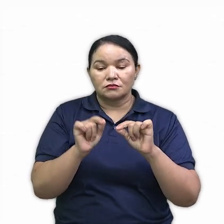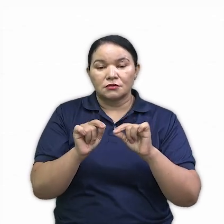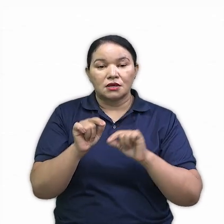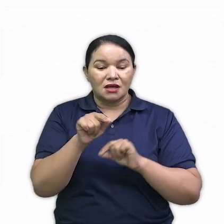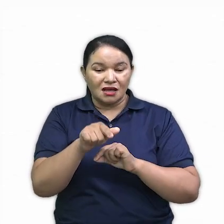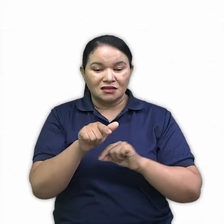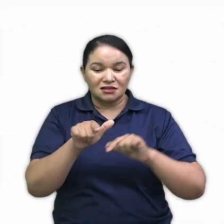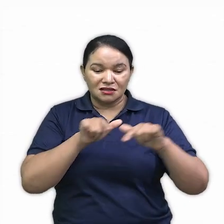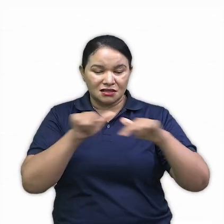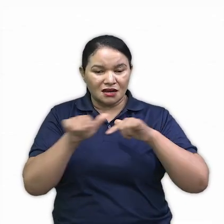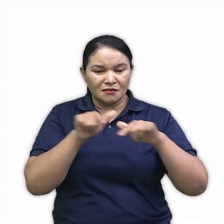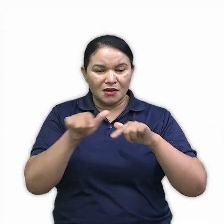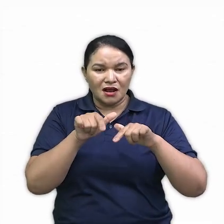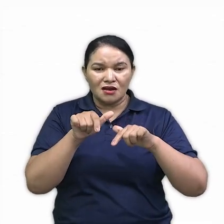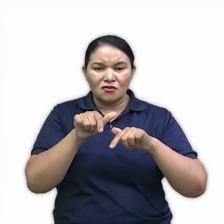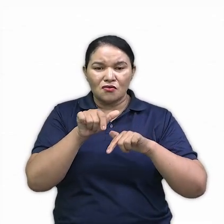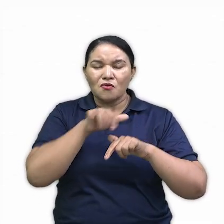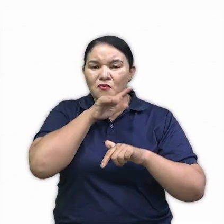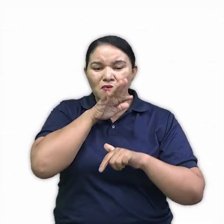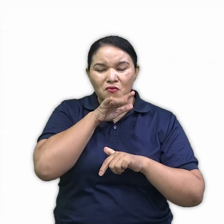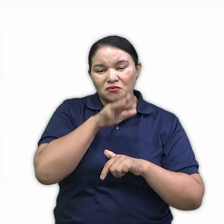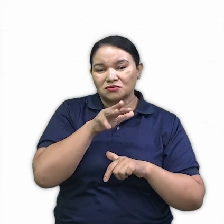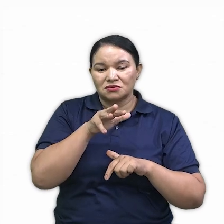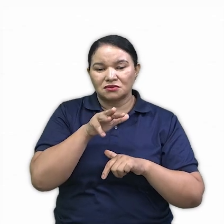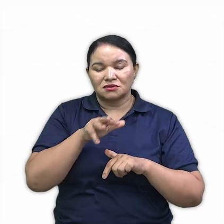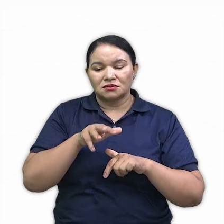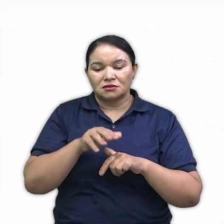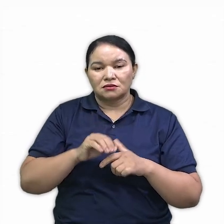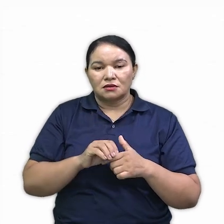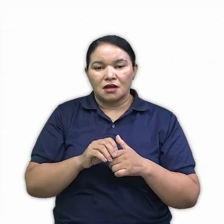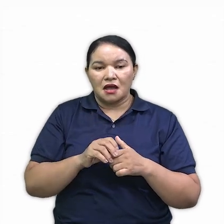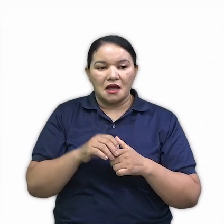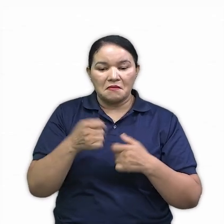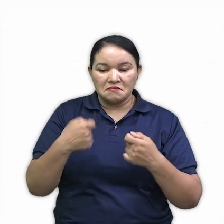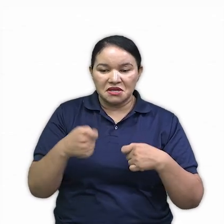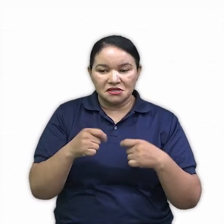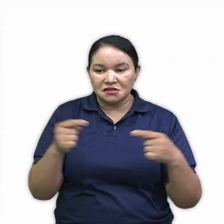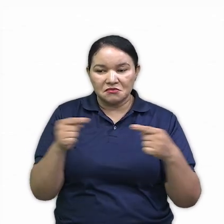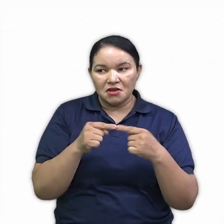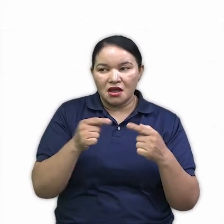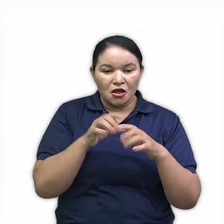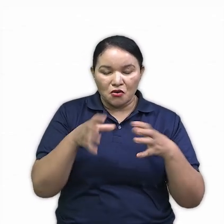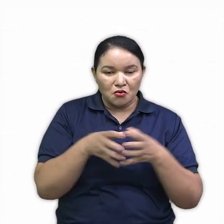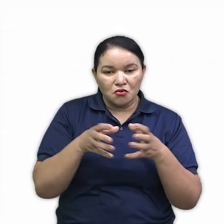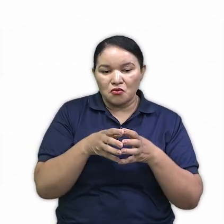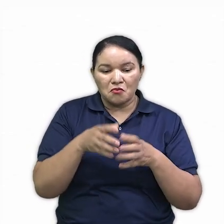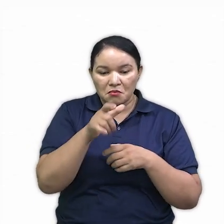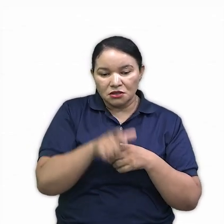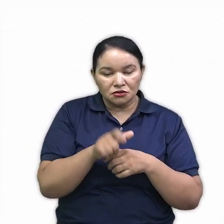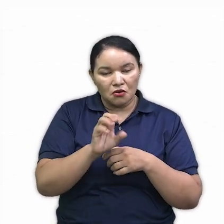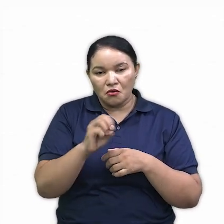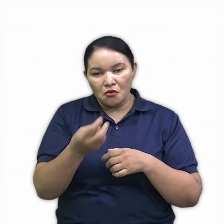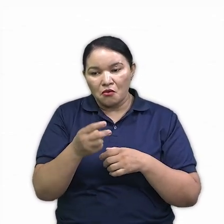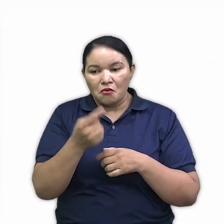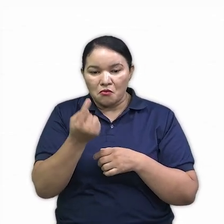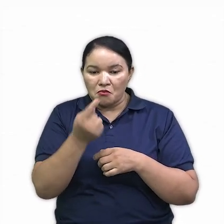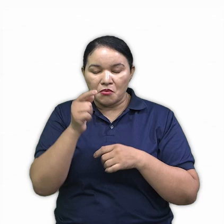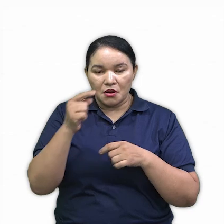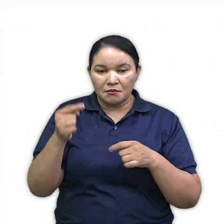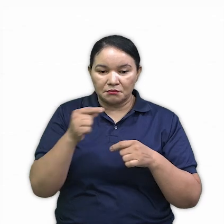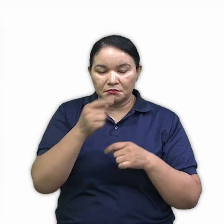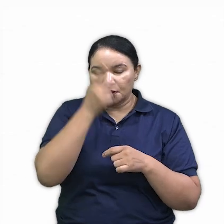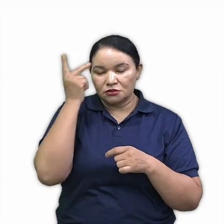Esse serviço foi mal feito. Pronto, acabou. Não precisa você remeter a um grupo de pessoas, a uma pessoa,